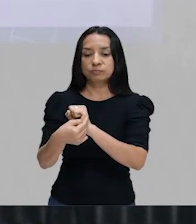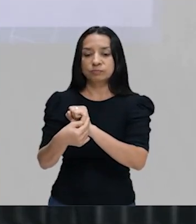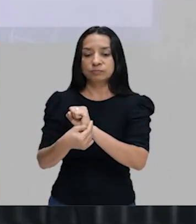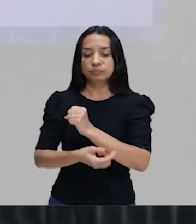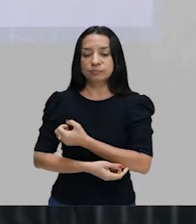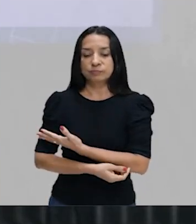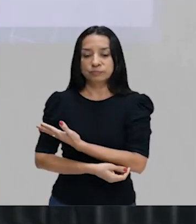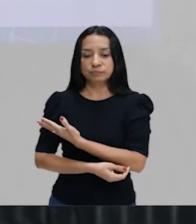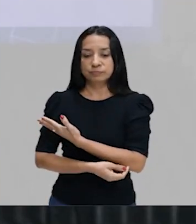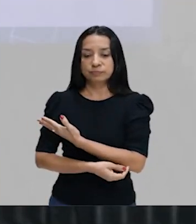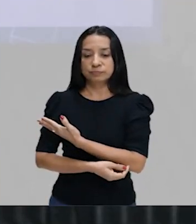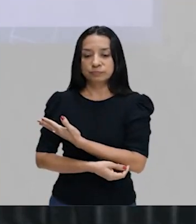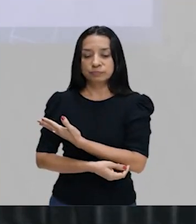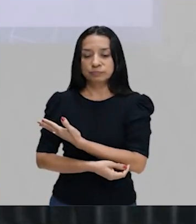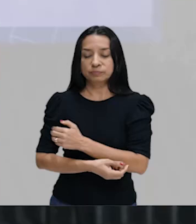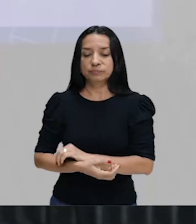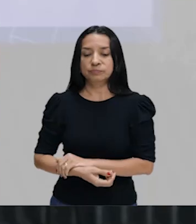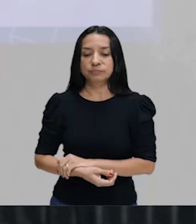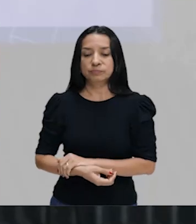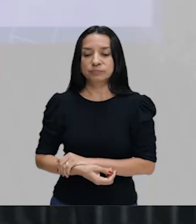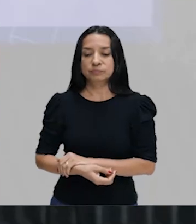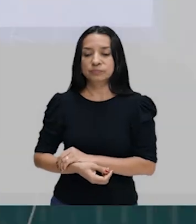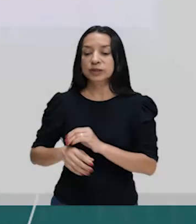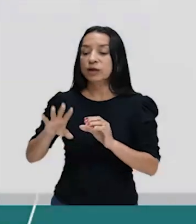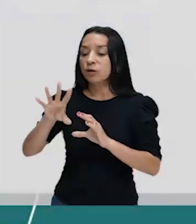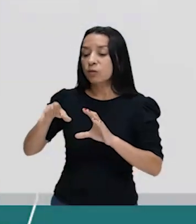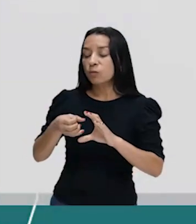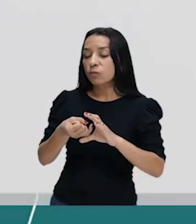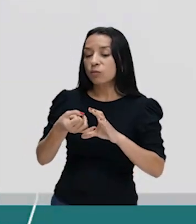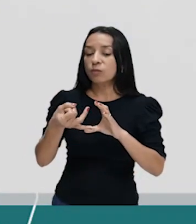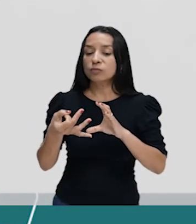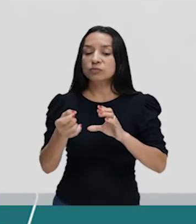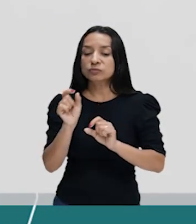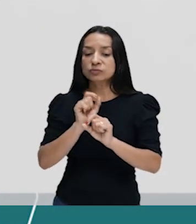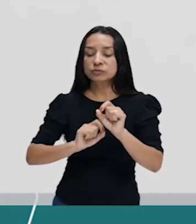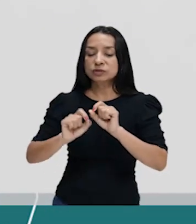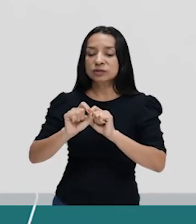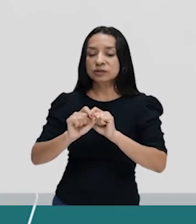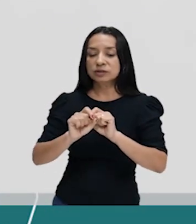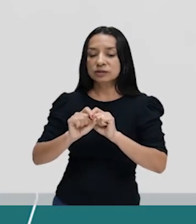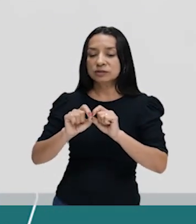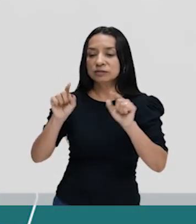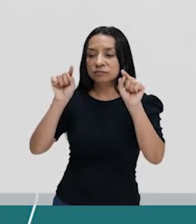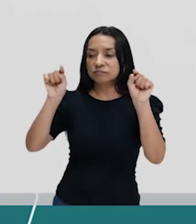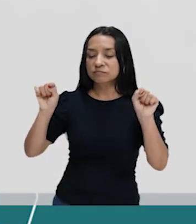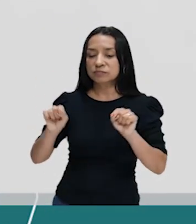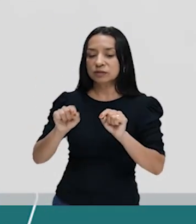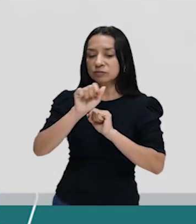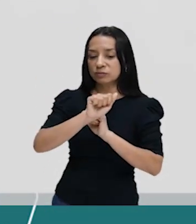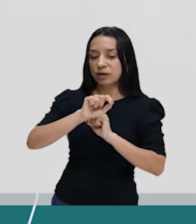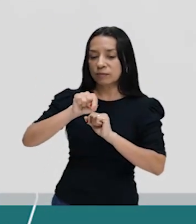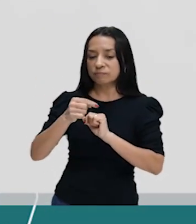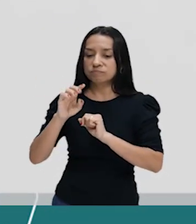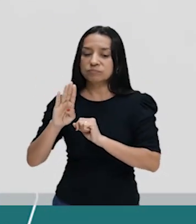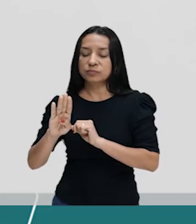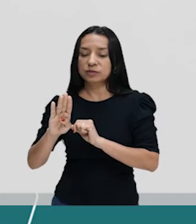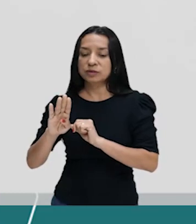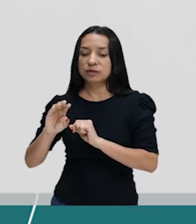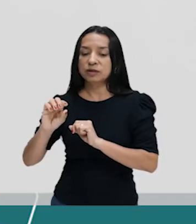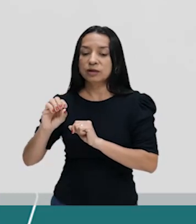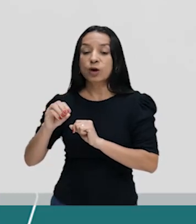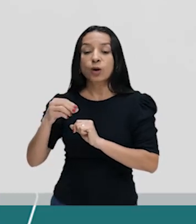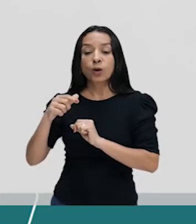intervalo fechado de extremos A e B vai ser o conjunto, né? Aqui, ó, fechado no A, fechado no B. Outra forma de dizer